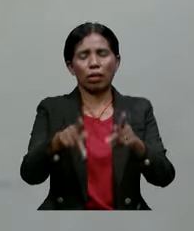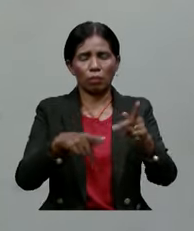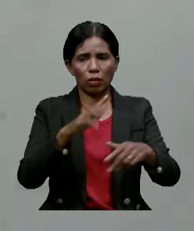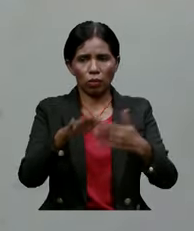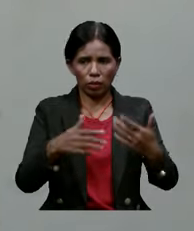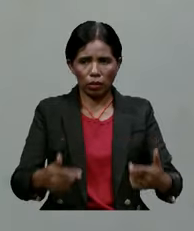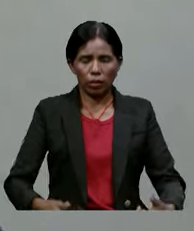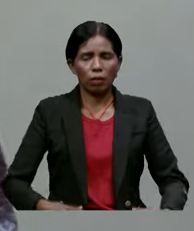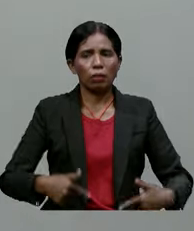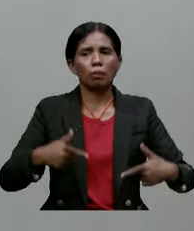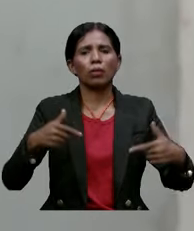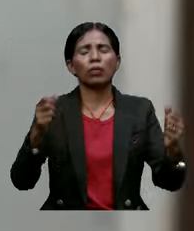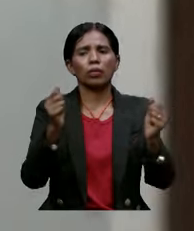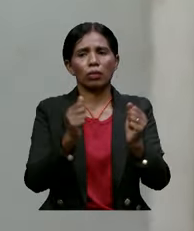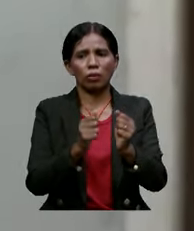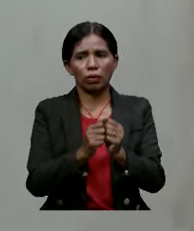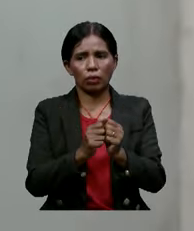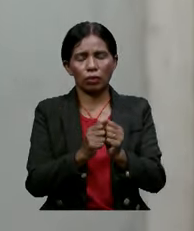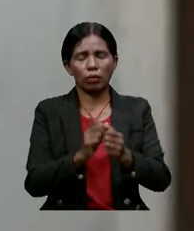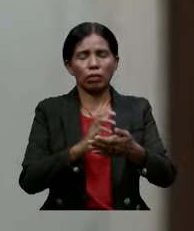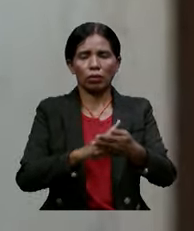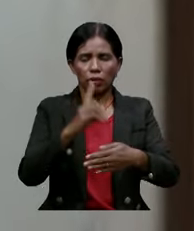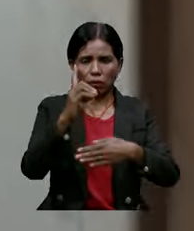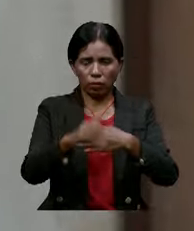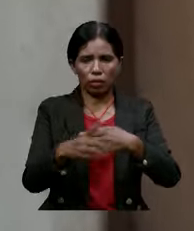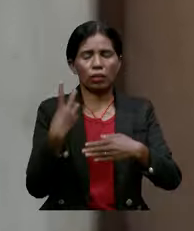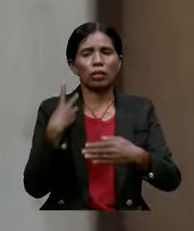amores, ou de modo desenvolvido no reino,